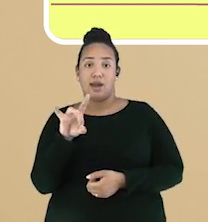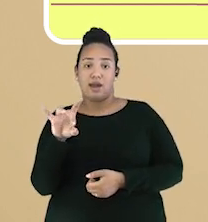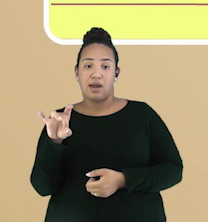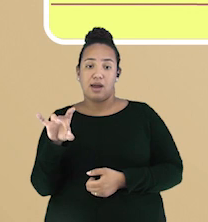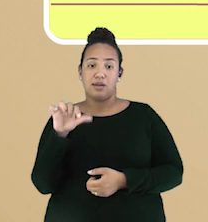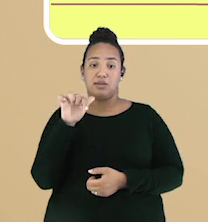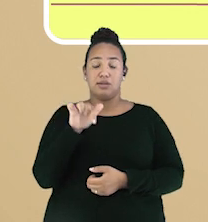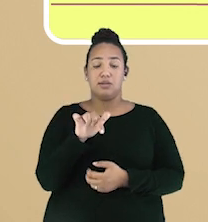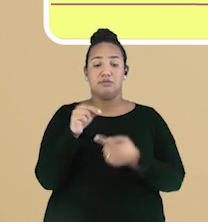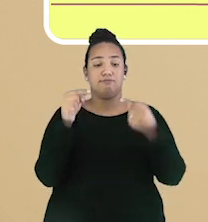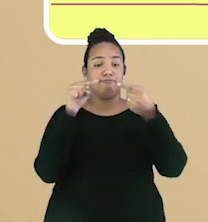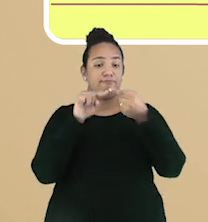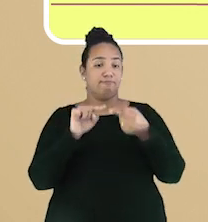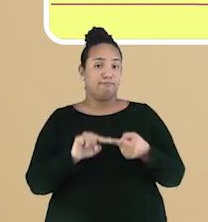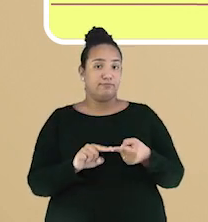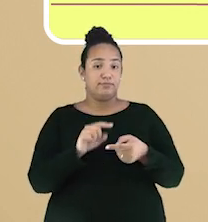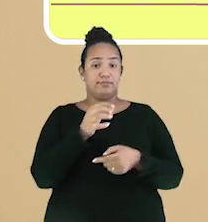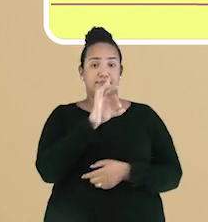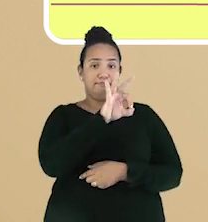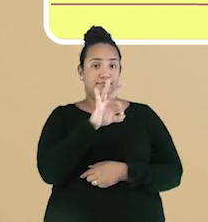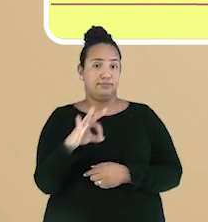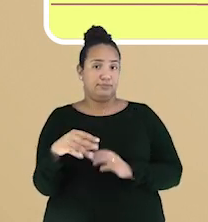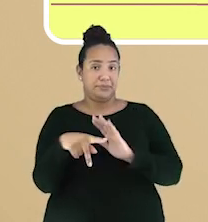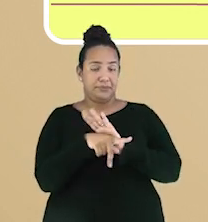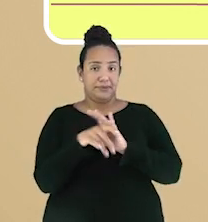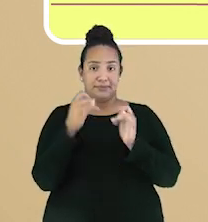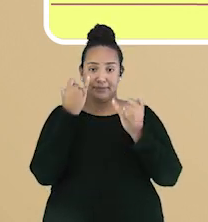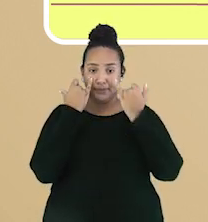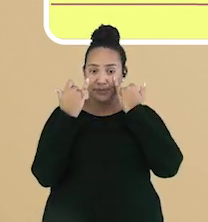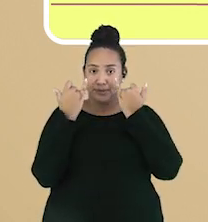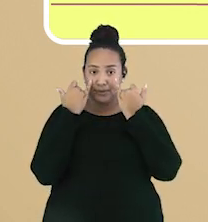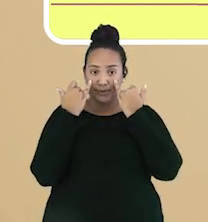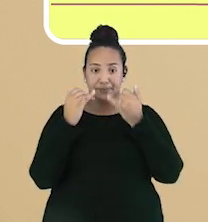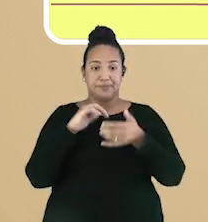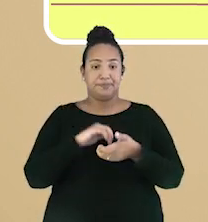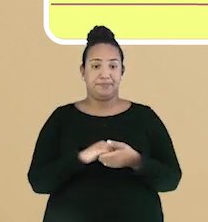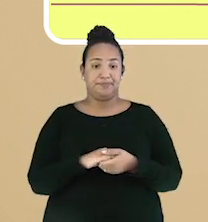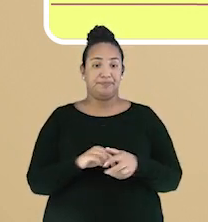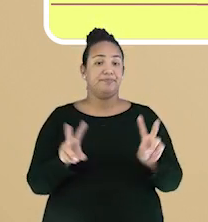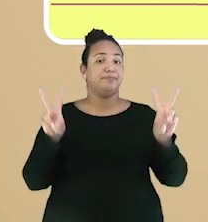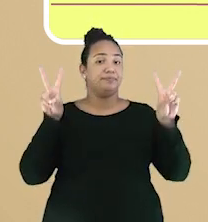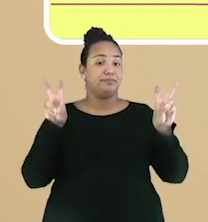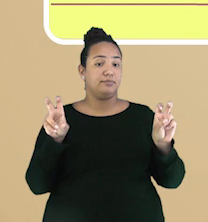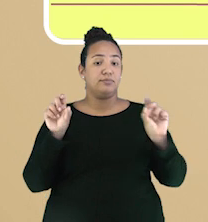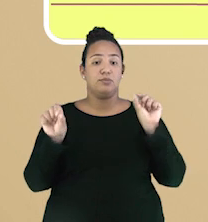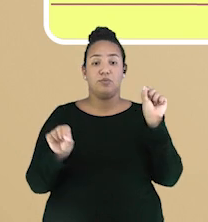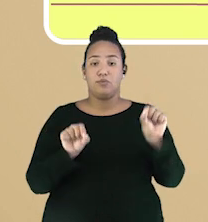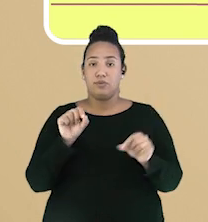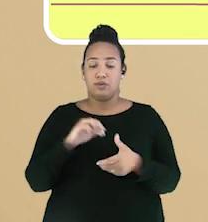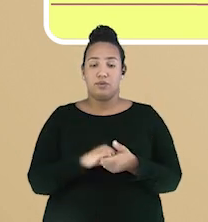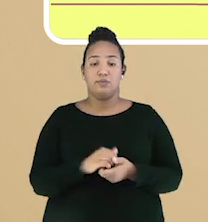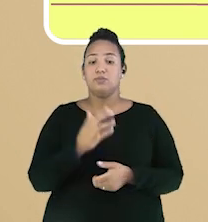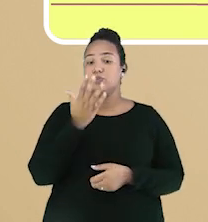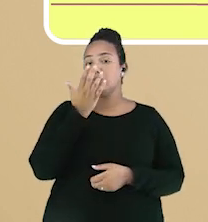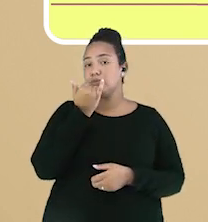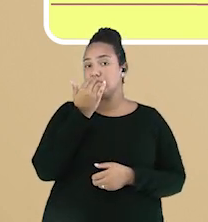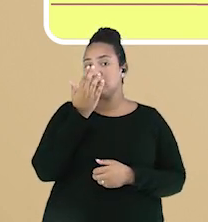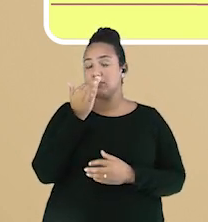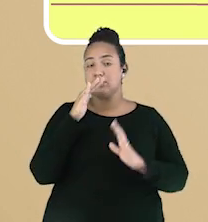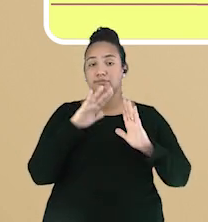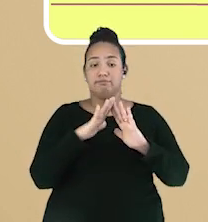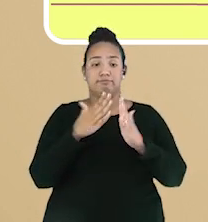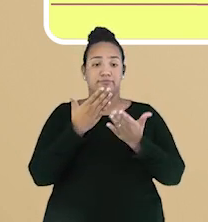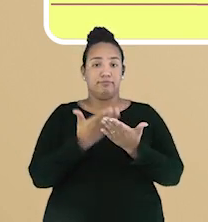corresponder a uma porcentagem dos dados. O título desse gráfico é Merenda mais consumida